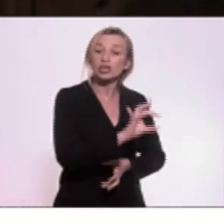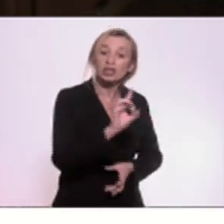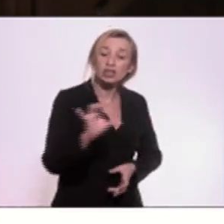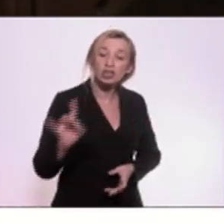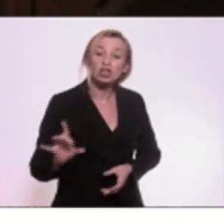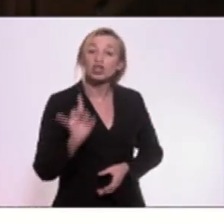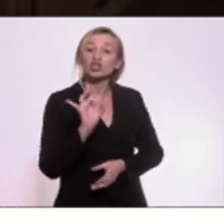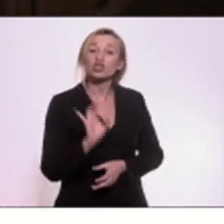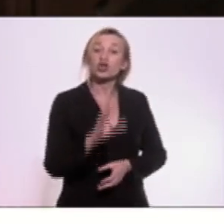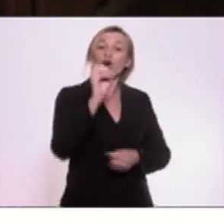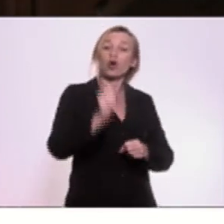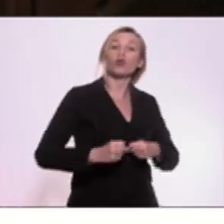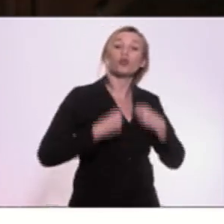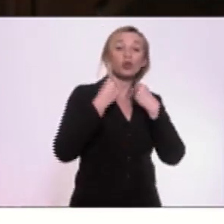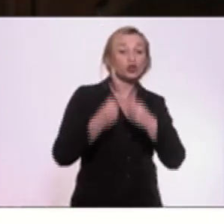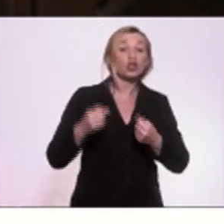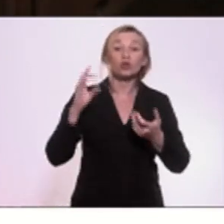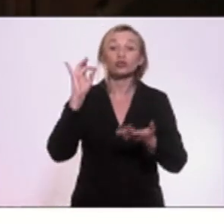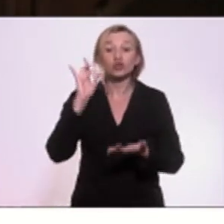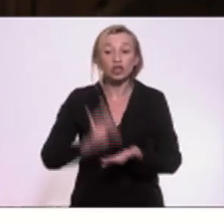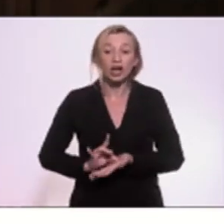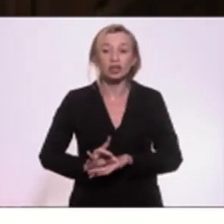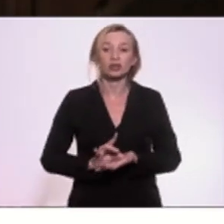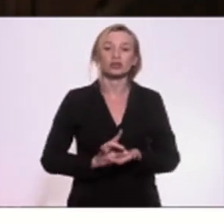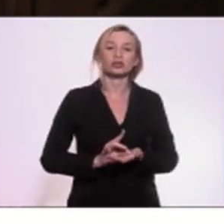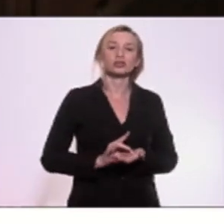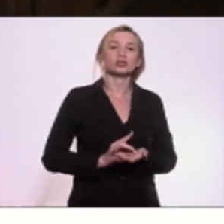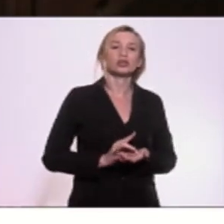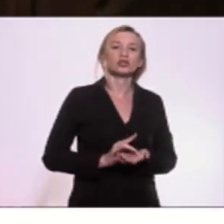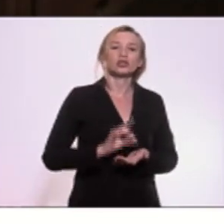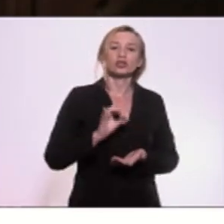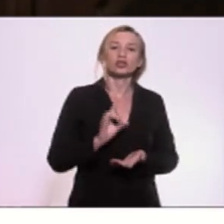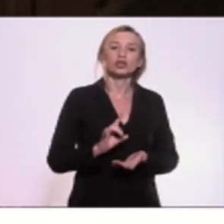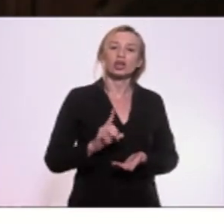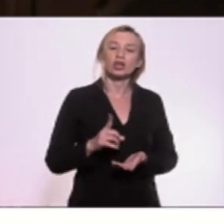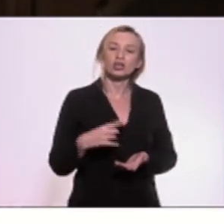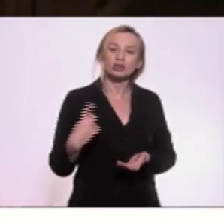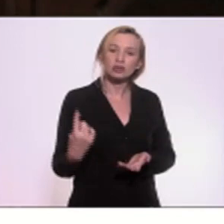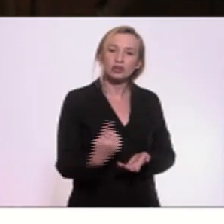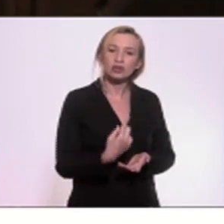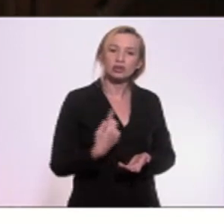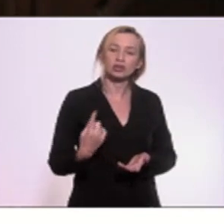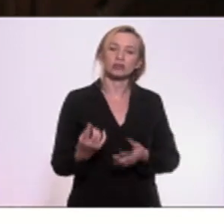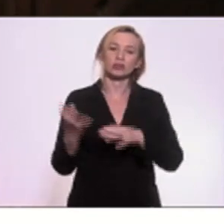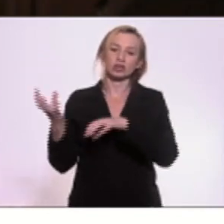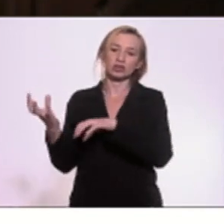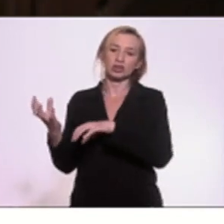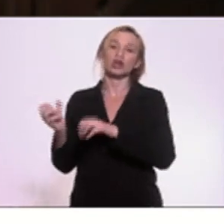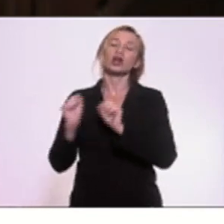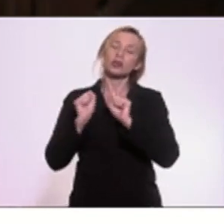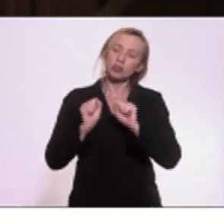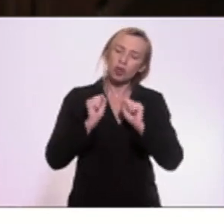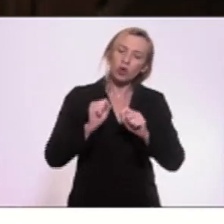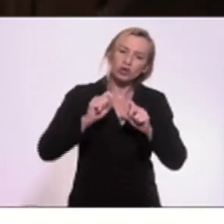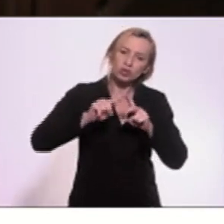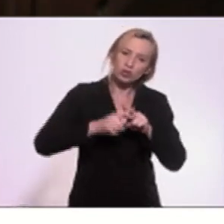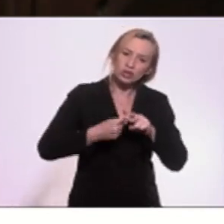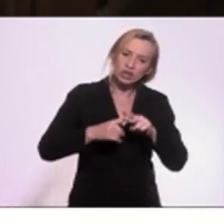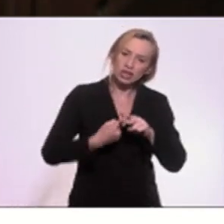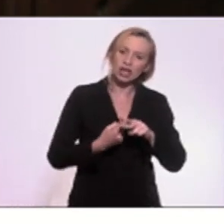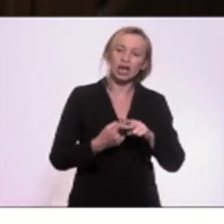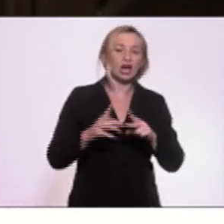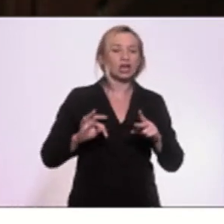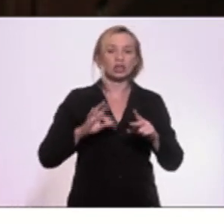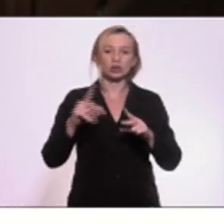Só um poder constituinte originário, ou seja, só uma nova Assembleia Nacional Constituinte pode alterar essas cláusulas